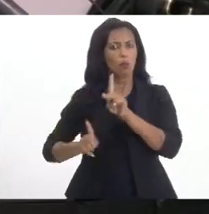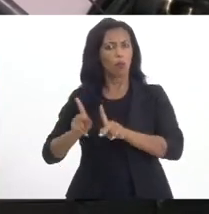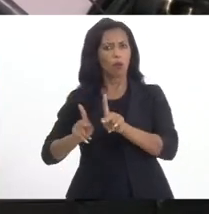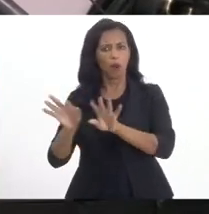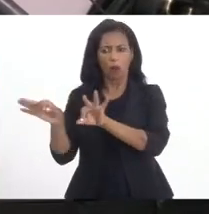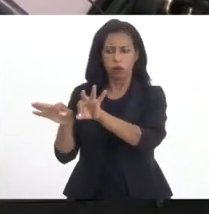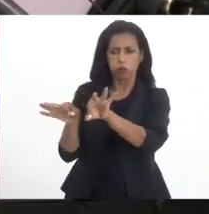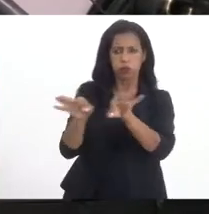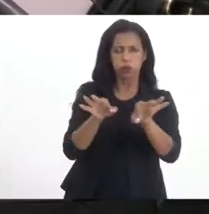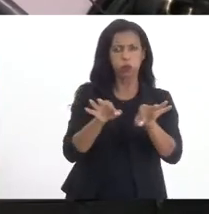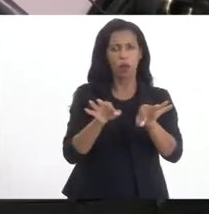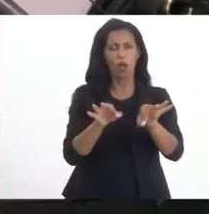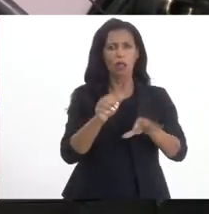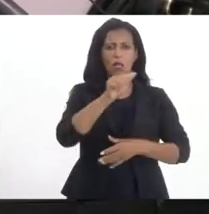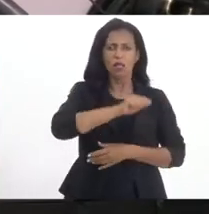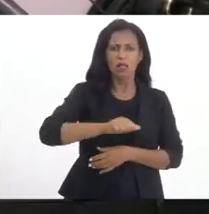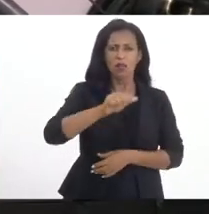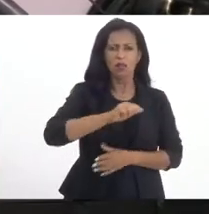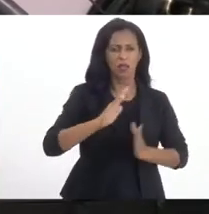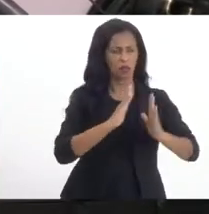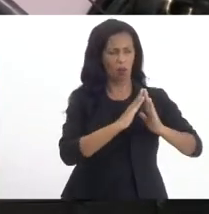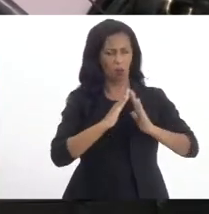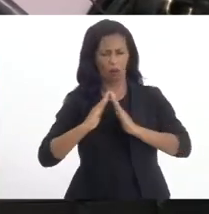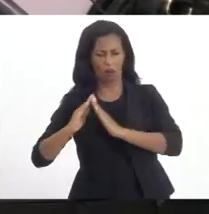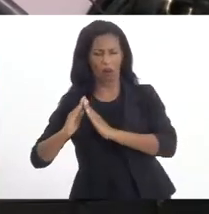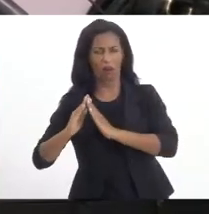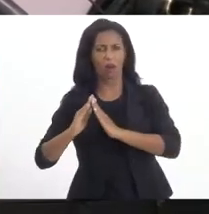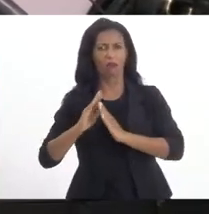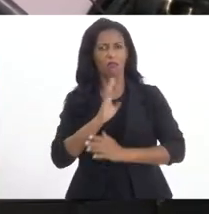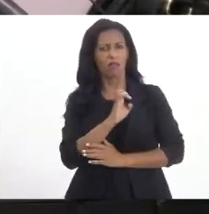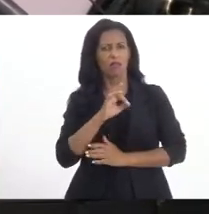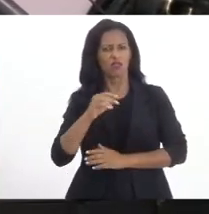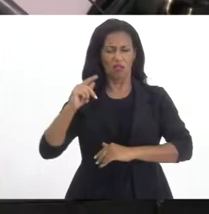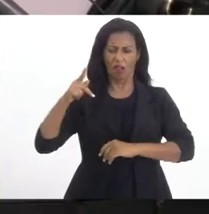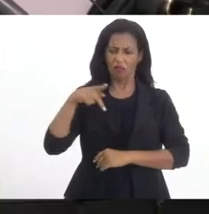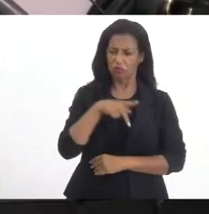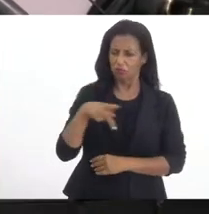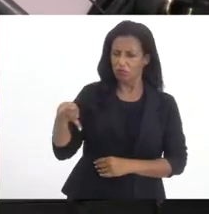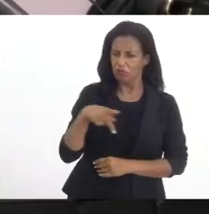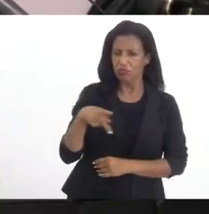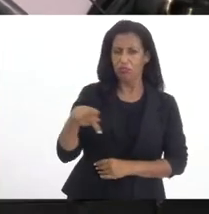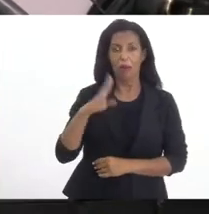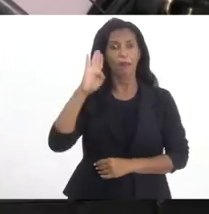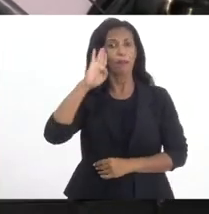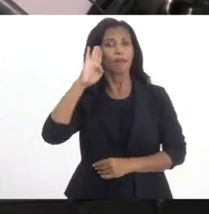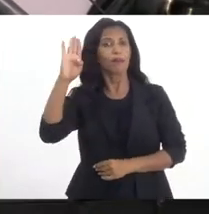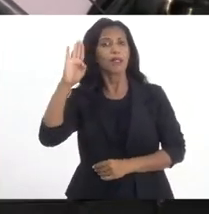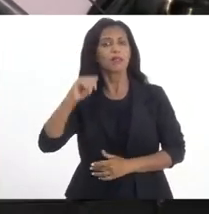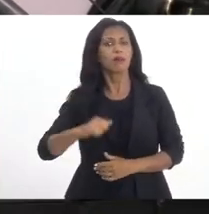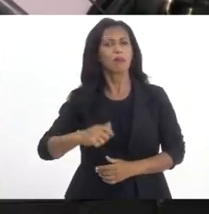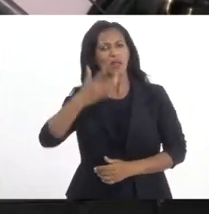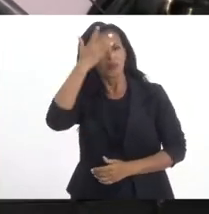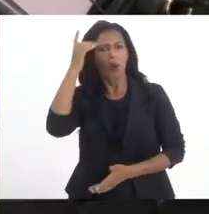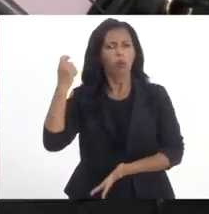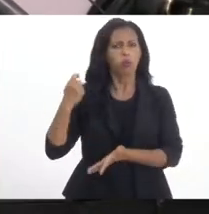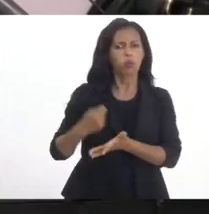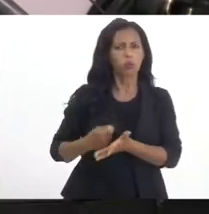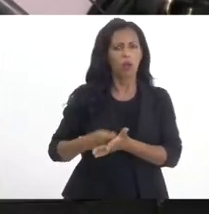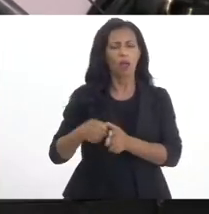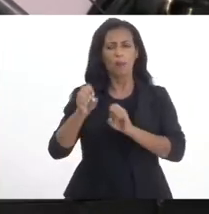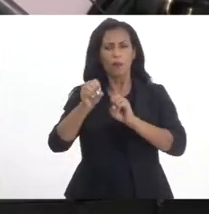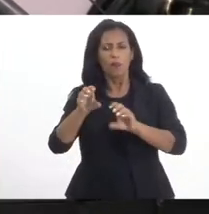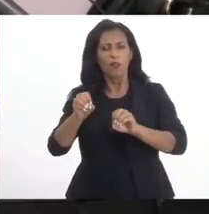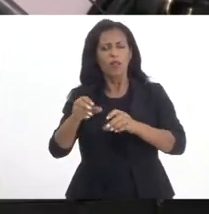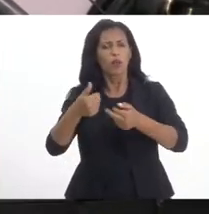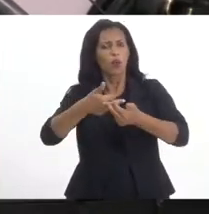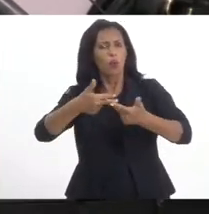organizado, das associações de moradores, das entidades, dos professores, principalmente aqueles que lutam pela uma educação de